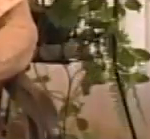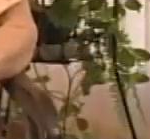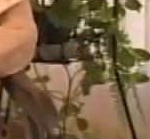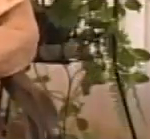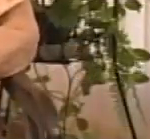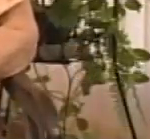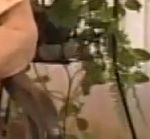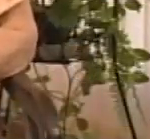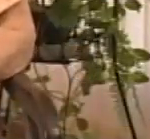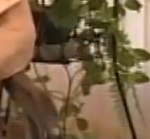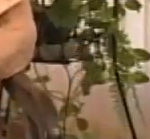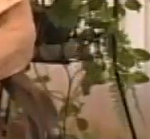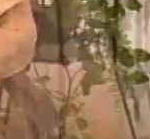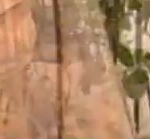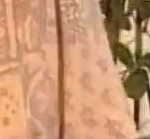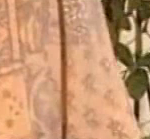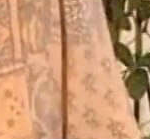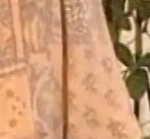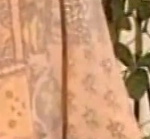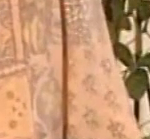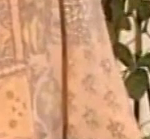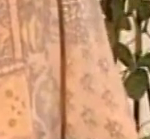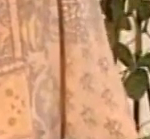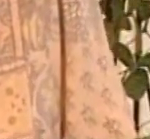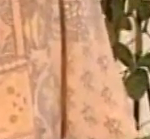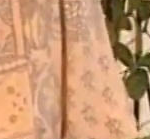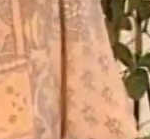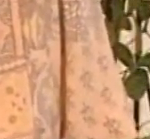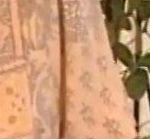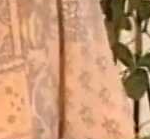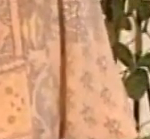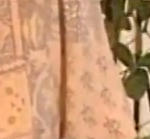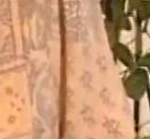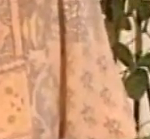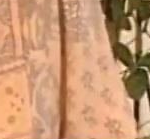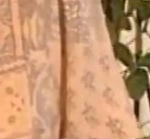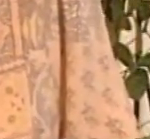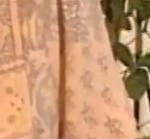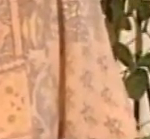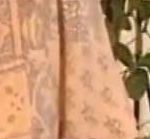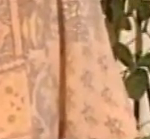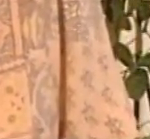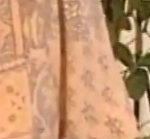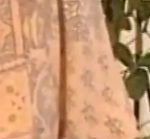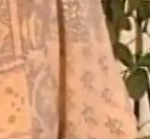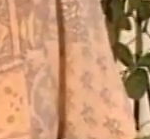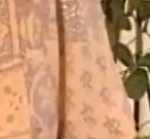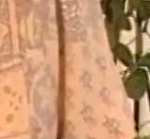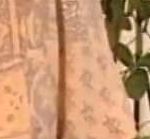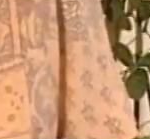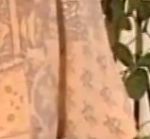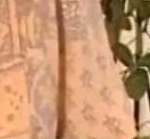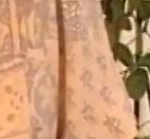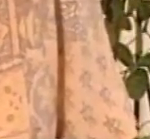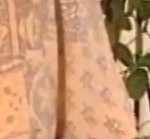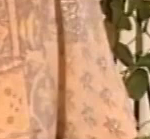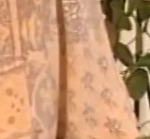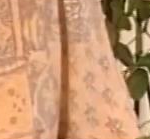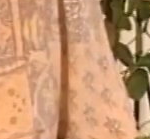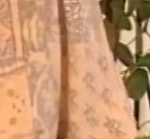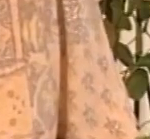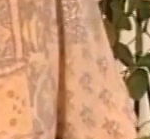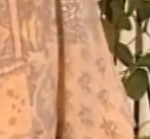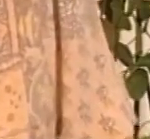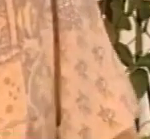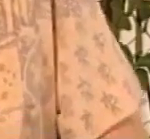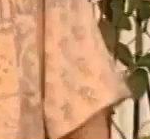Senhores vereadores, se assentem, por favor, precisamos deliberar um assunto aqui. Por